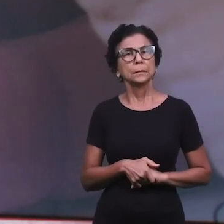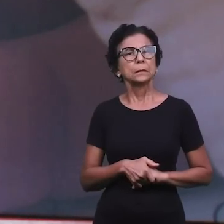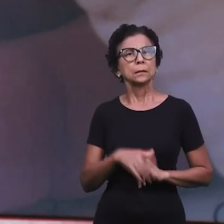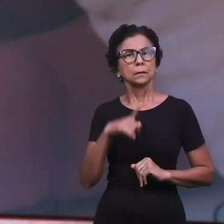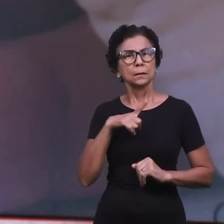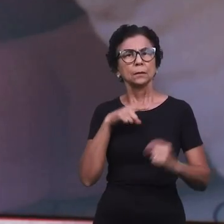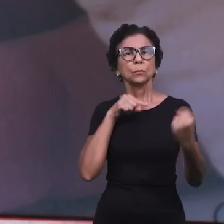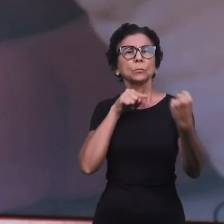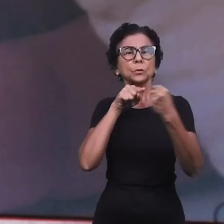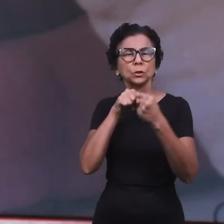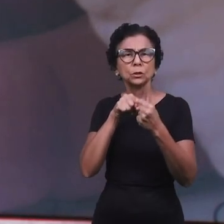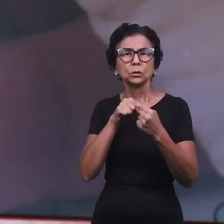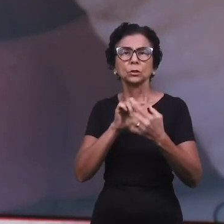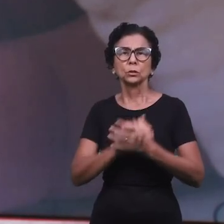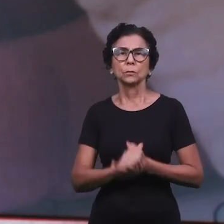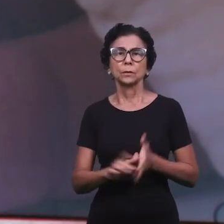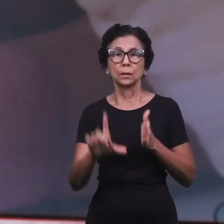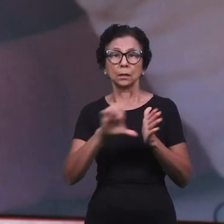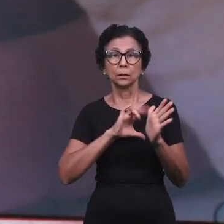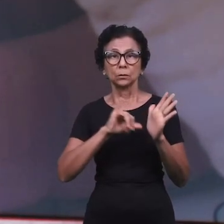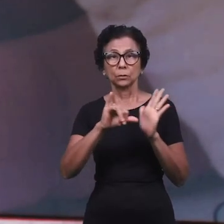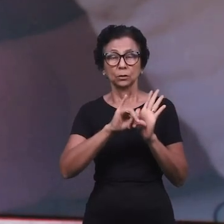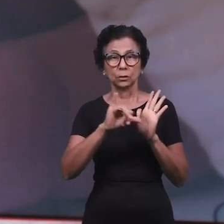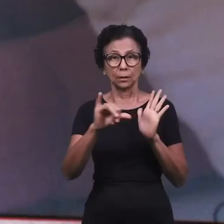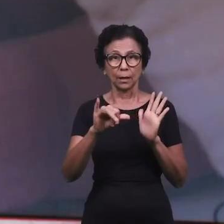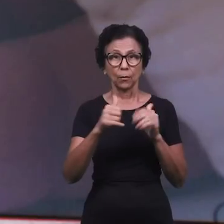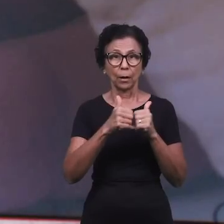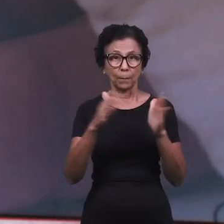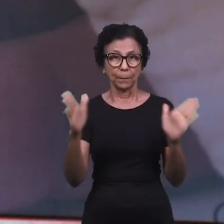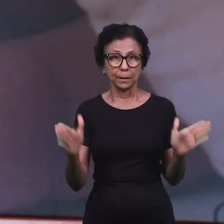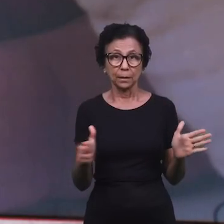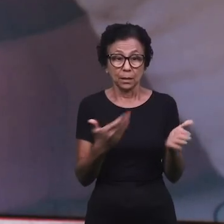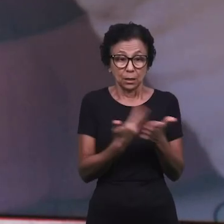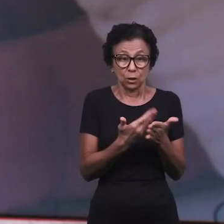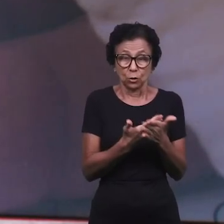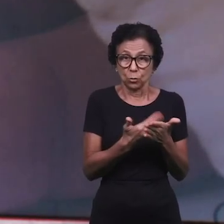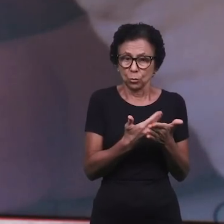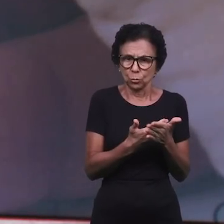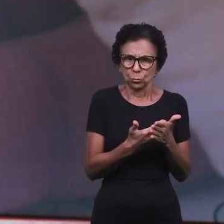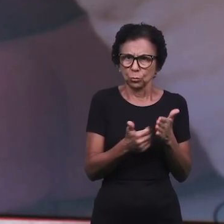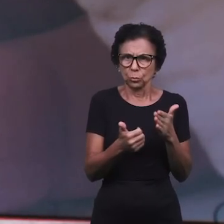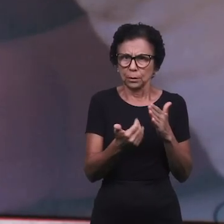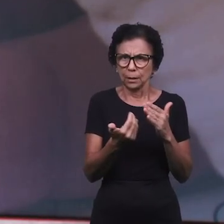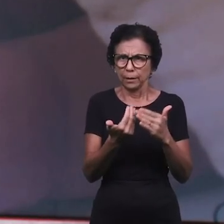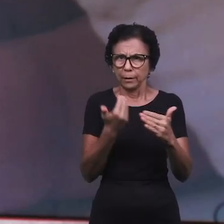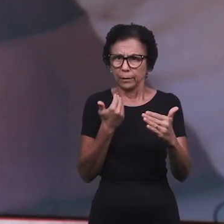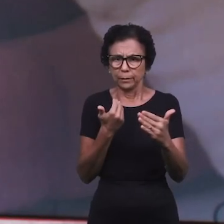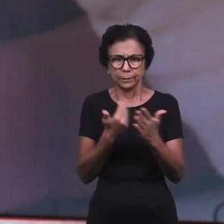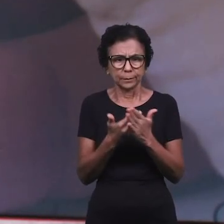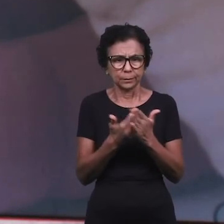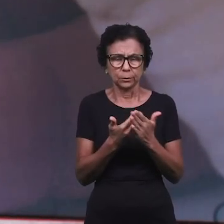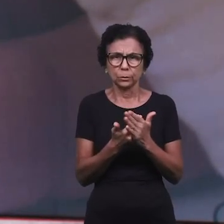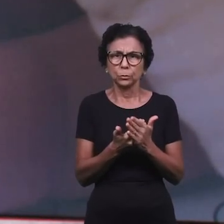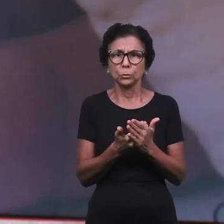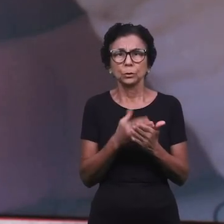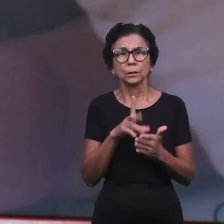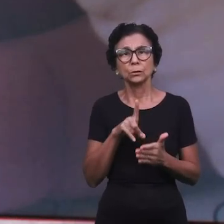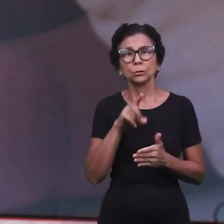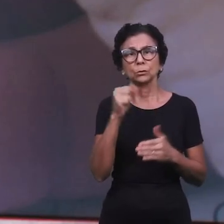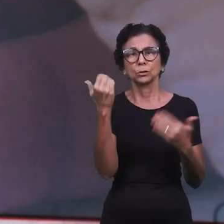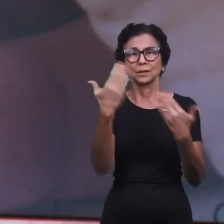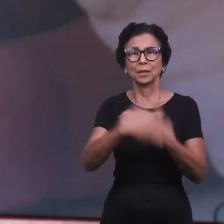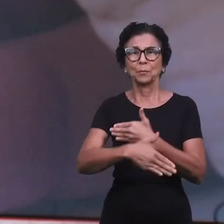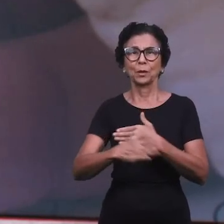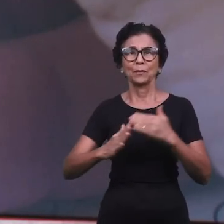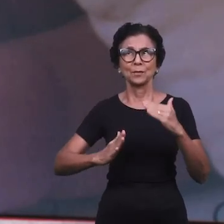estudar até mesmo antes de sair o edital, tá ok? Para que você possa, quando a prova efetivamente for ocorrer, você está em um